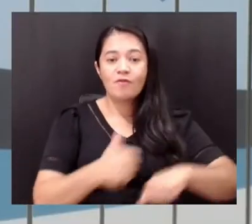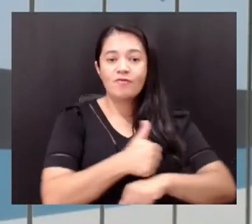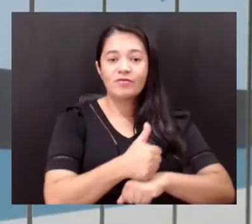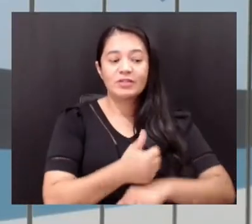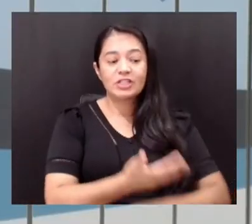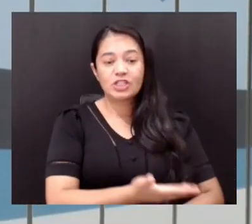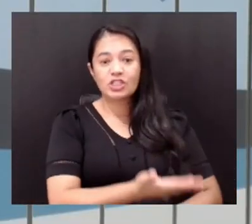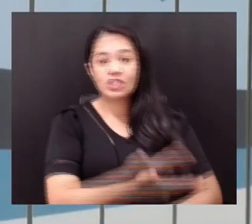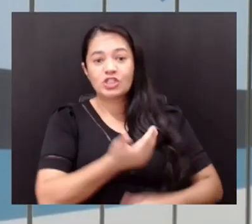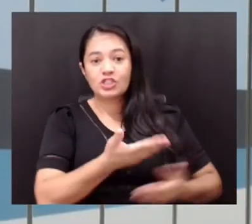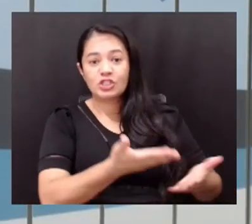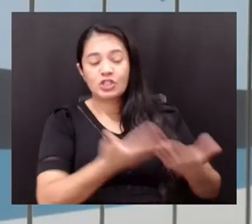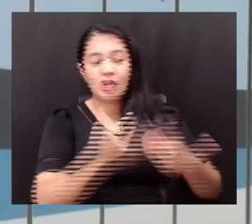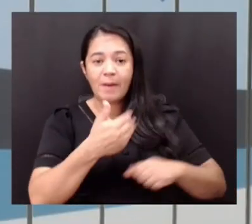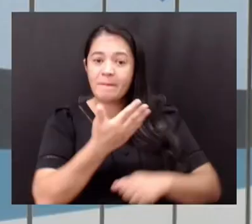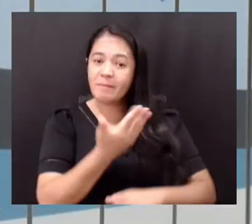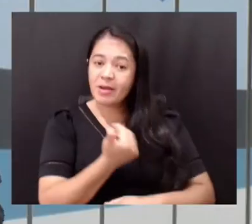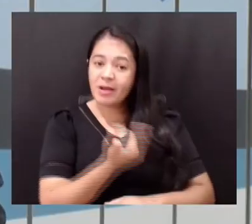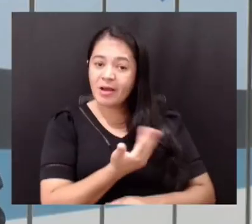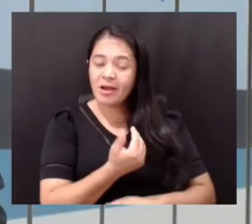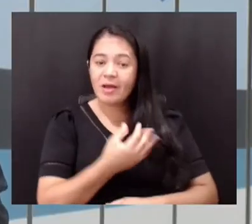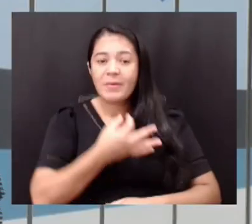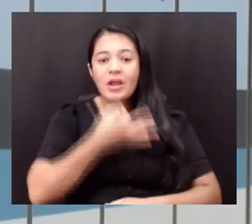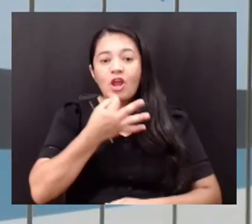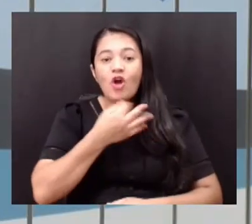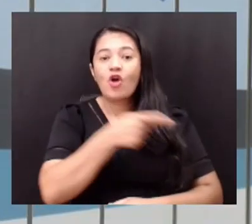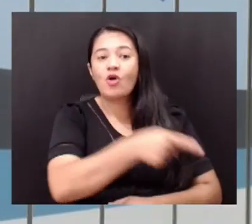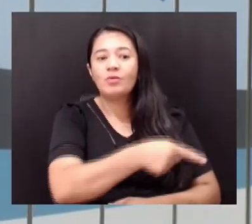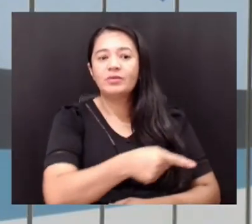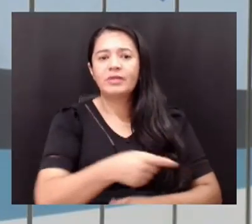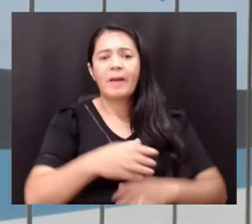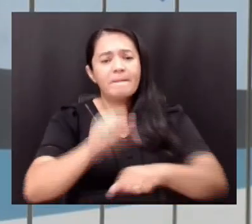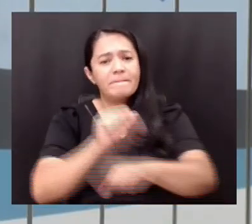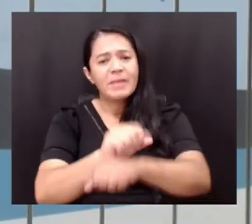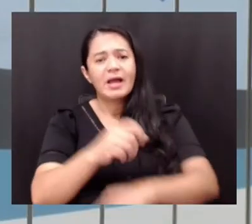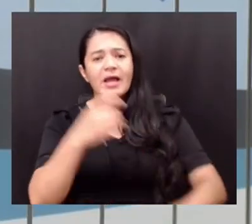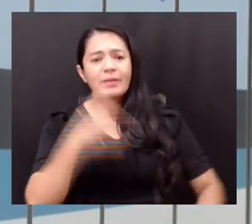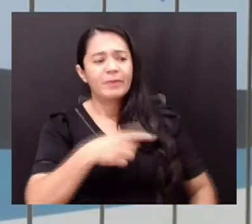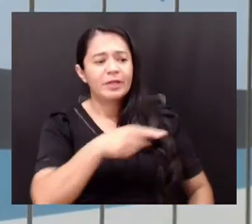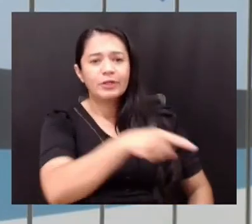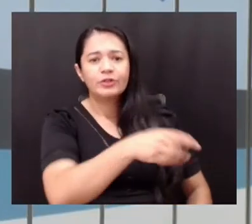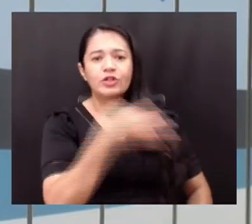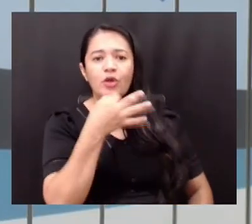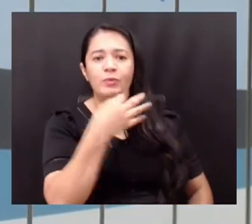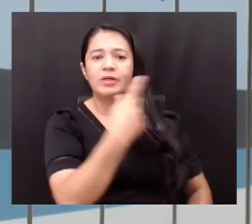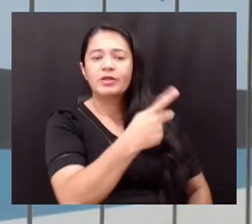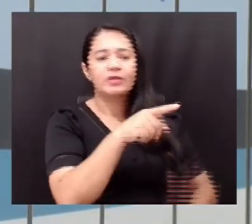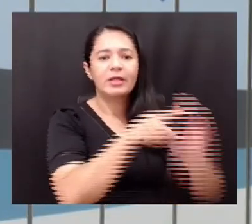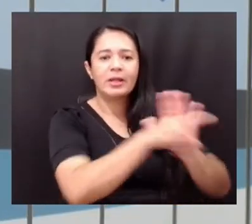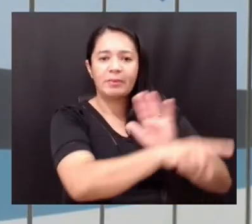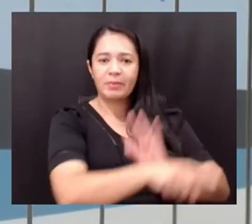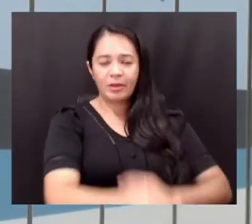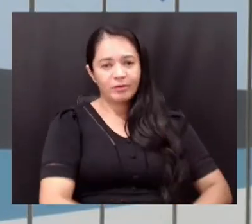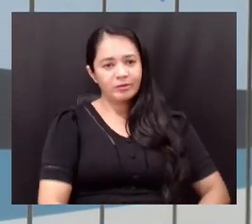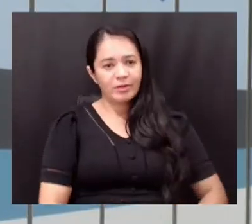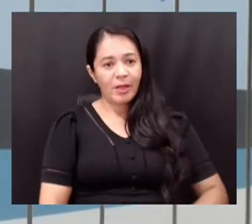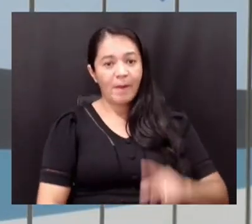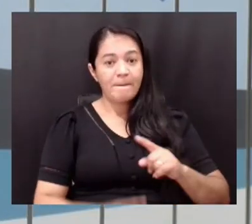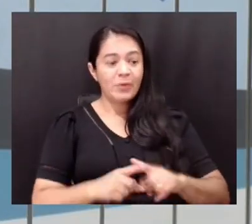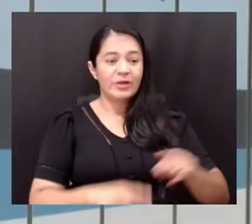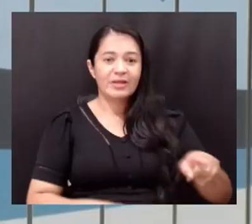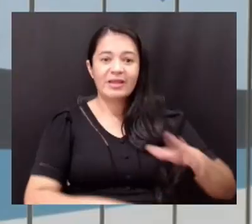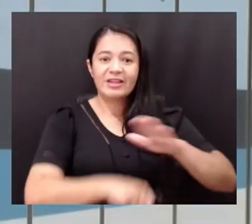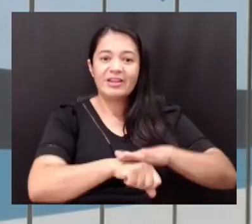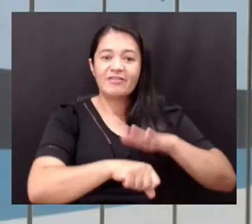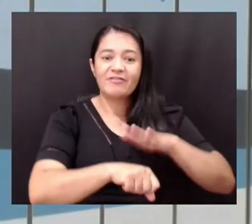trabalho. Para de ter medo de perguntar a opinião dele sobre aquilo que ele faz. Começa a